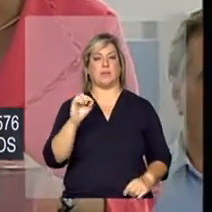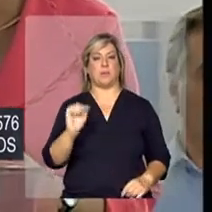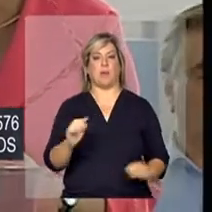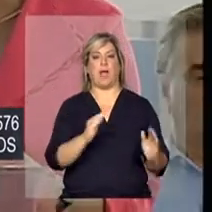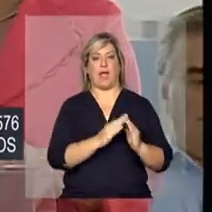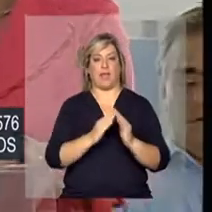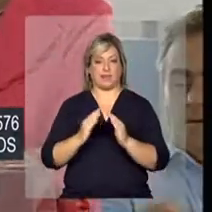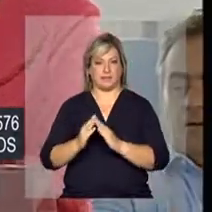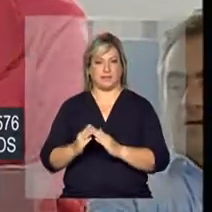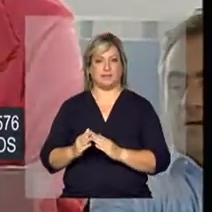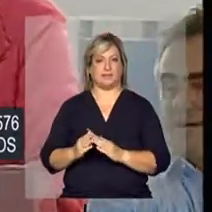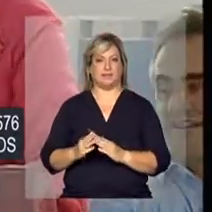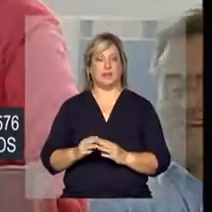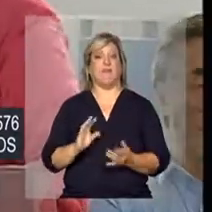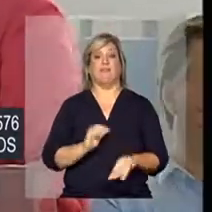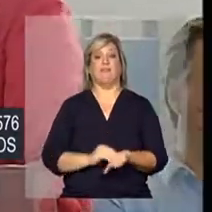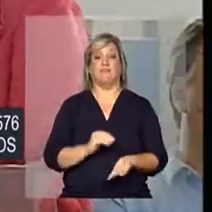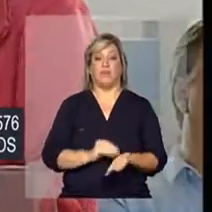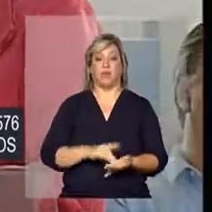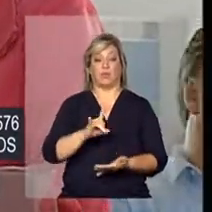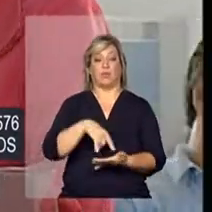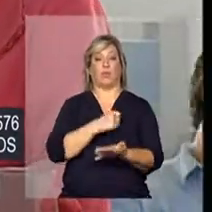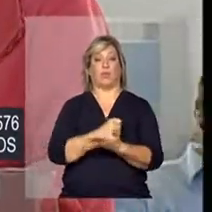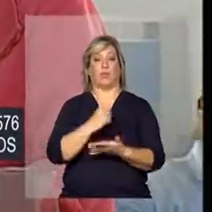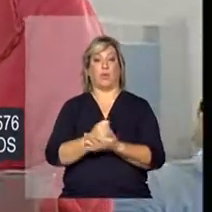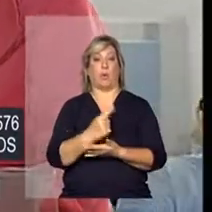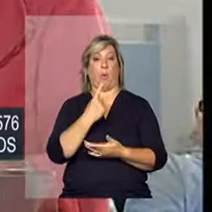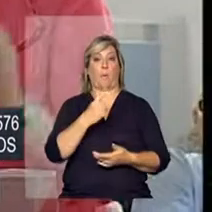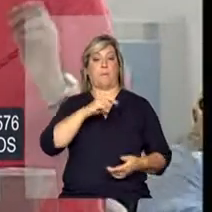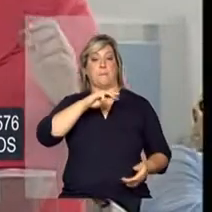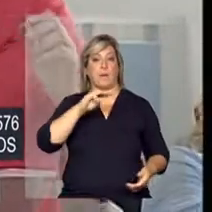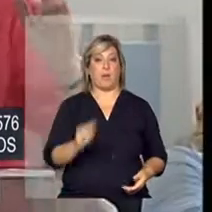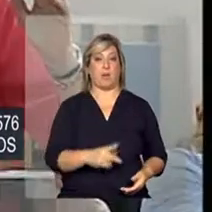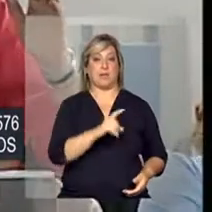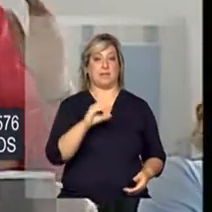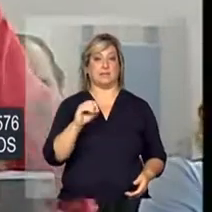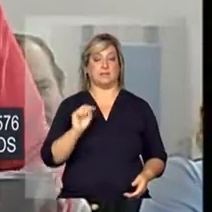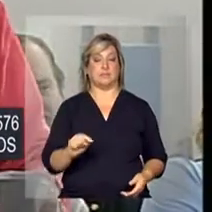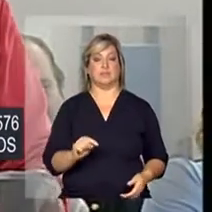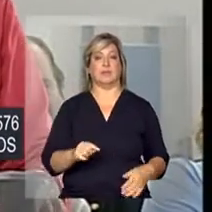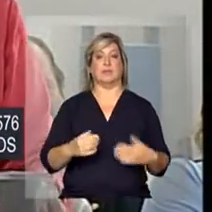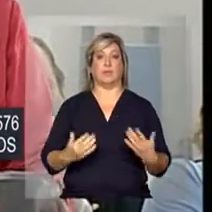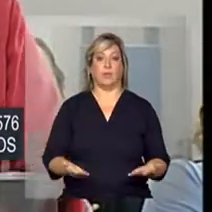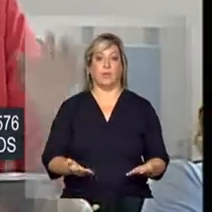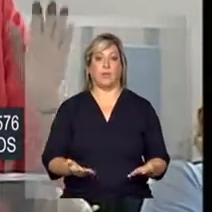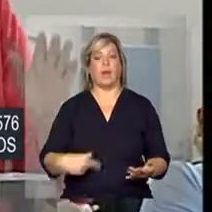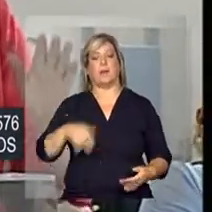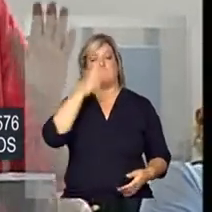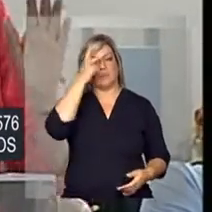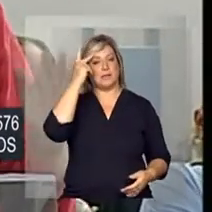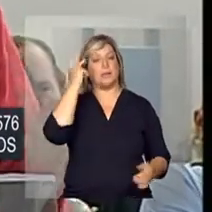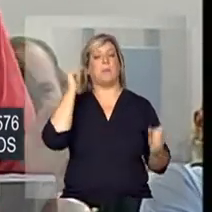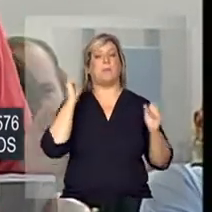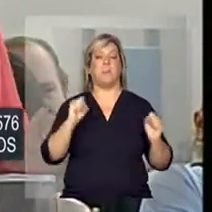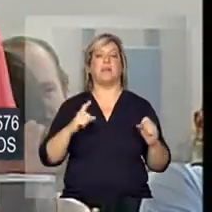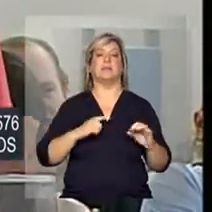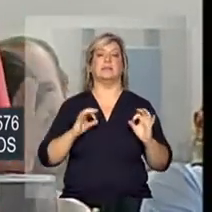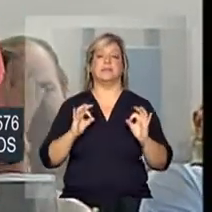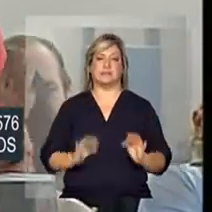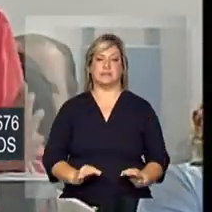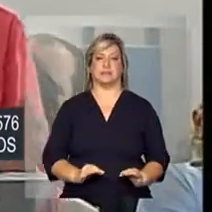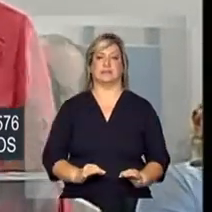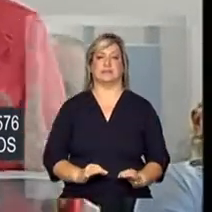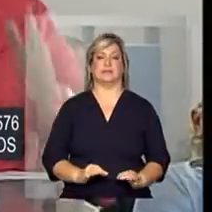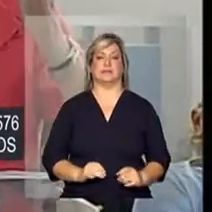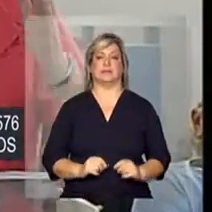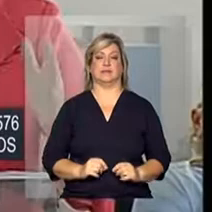1.300.000 casas. E faltam contratar 1.100.000. Então, as pessoas podem ter certeza